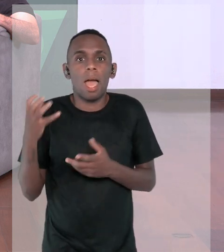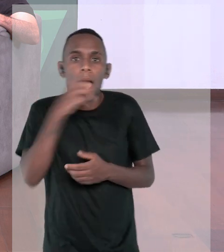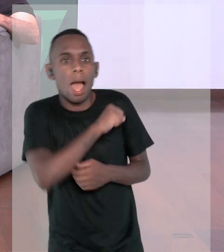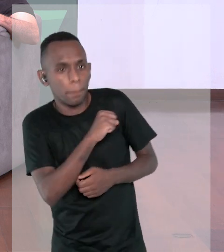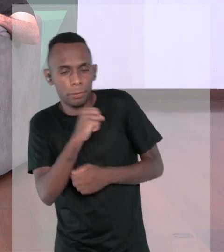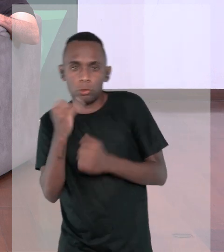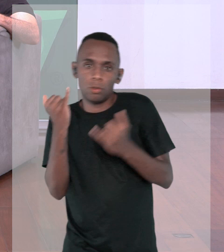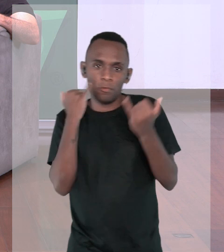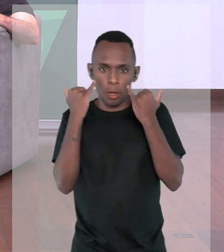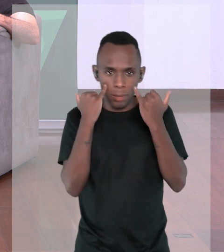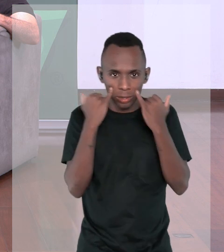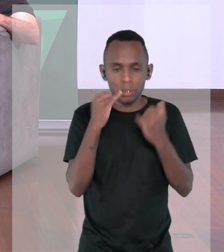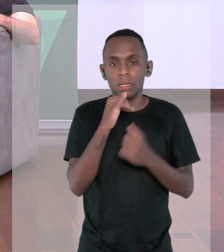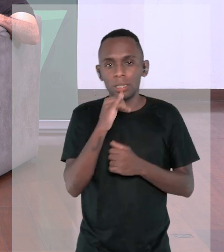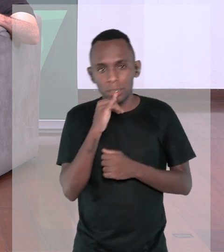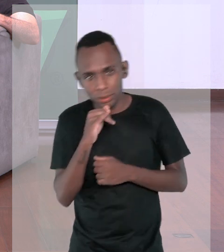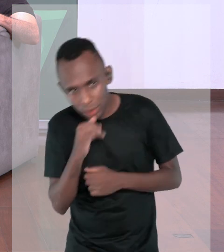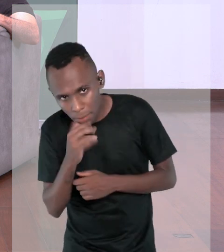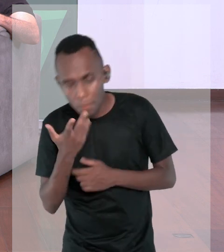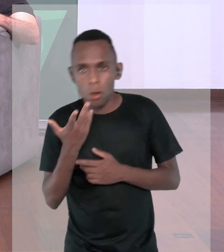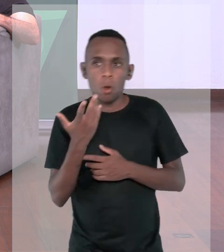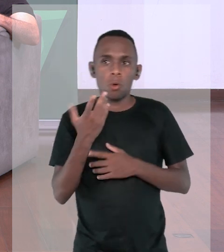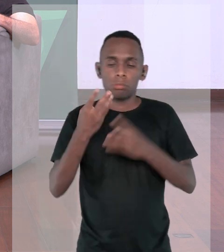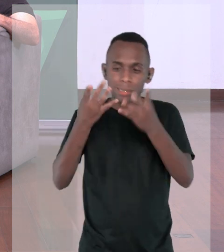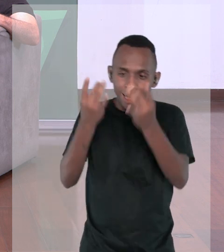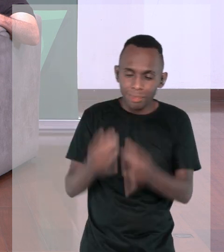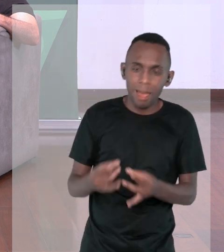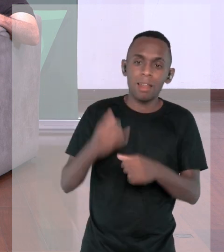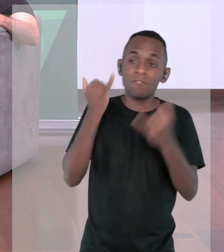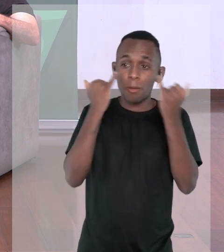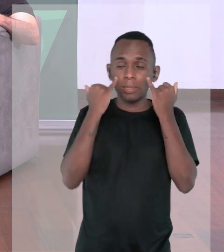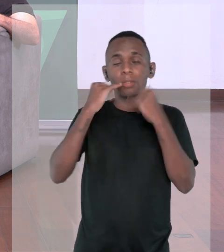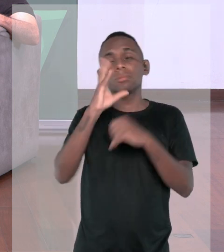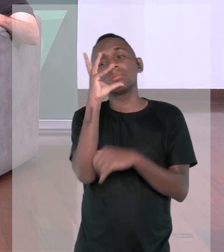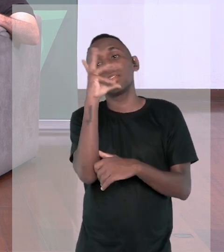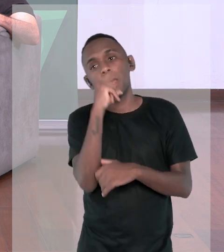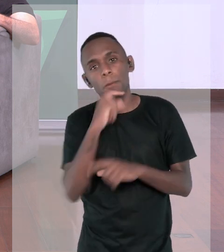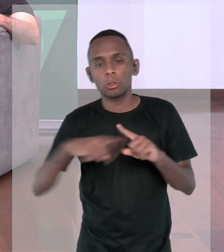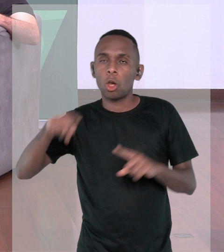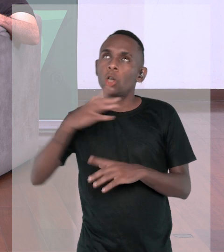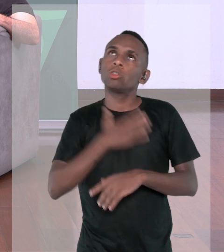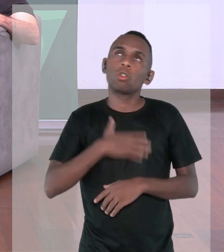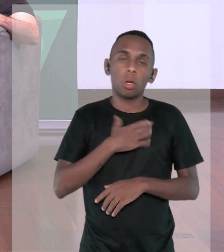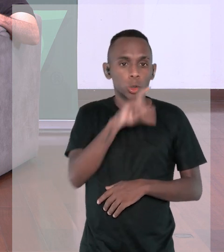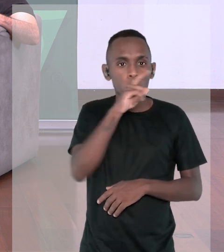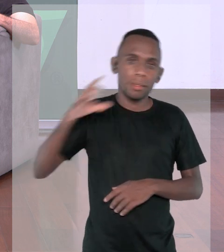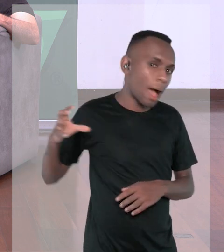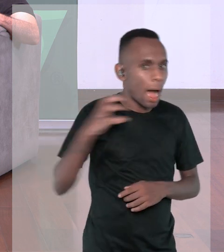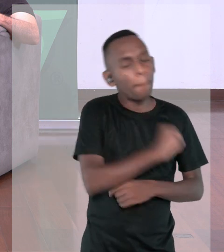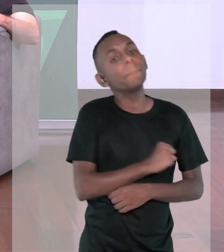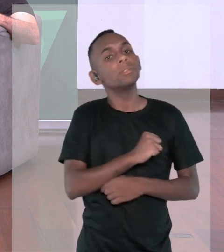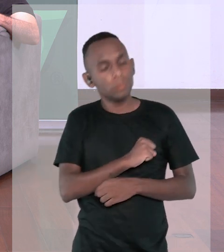tem isso. Cascatear a informação leva tempo. A gente gosta do Twitter. A gente